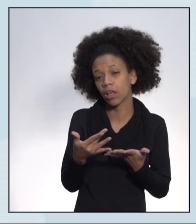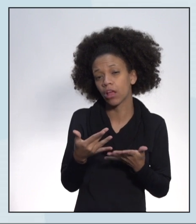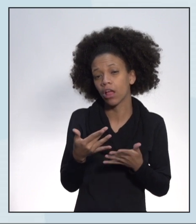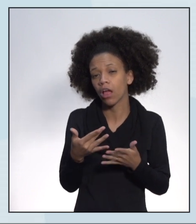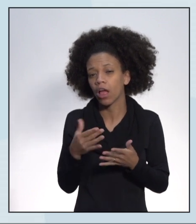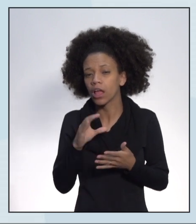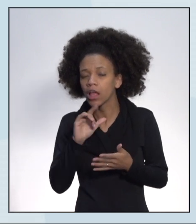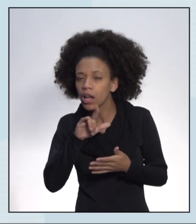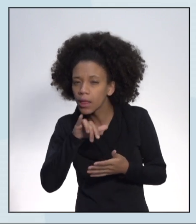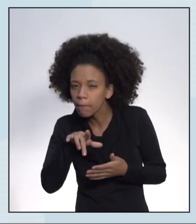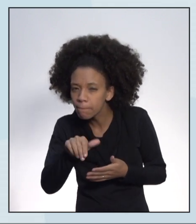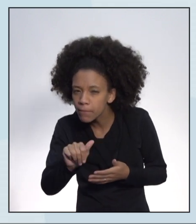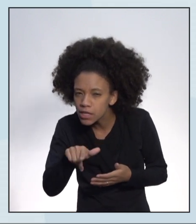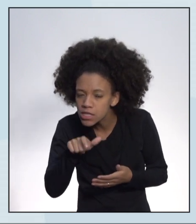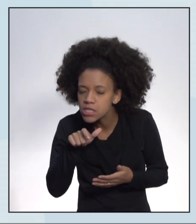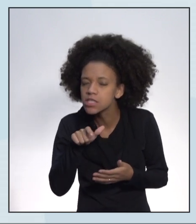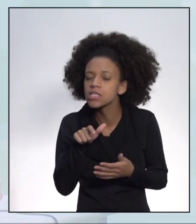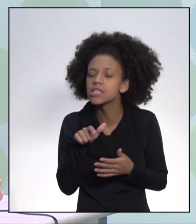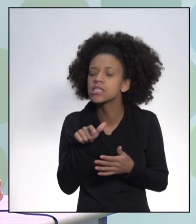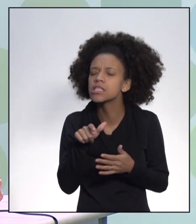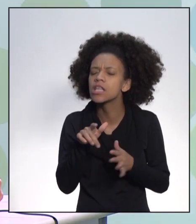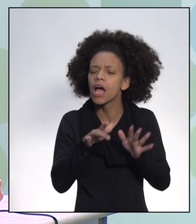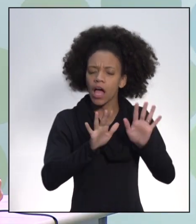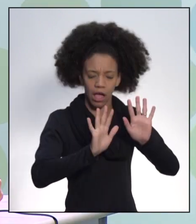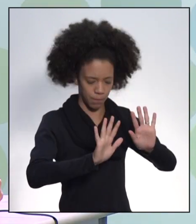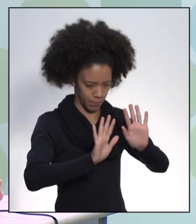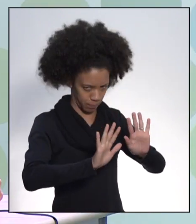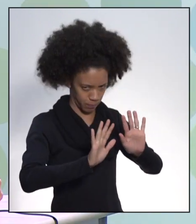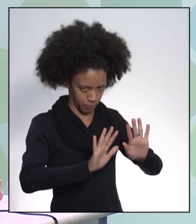desfecho. Então, na tela está